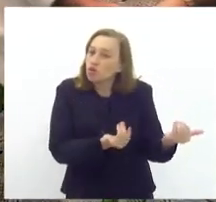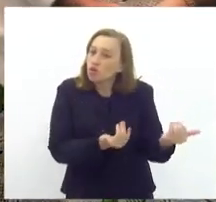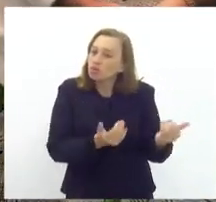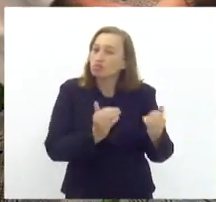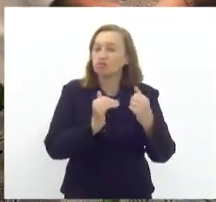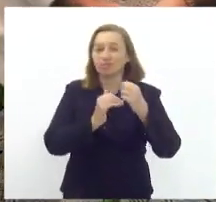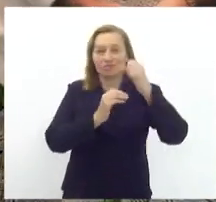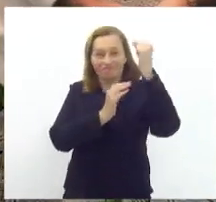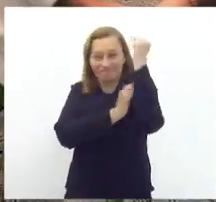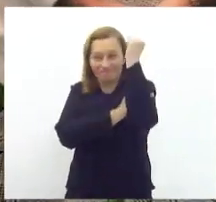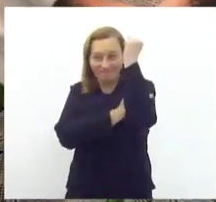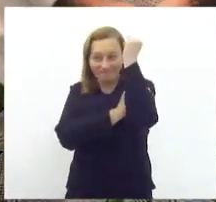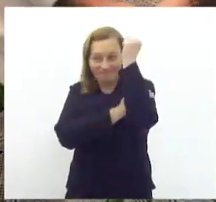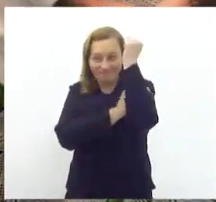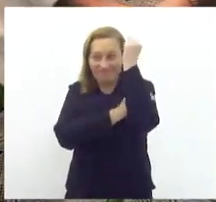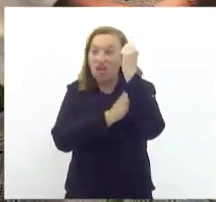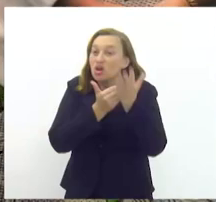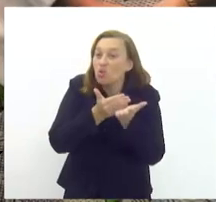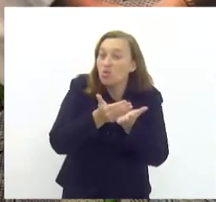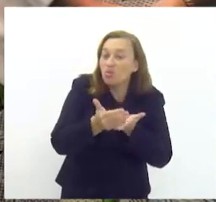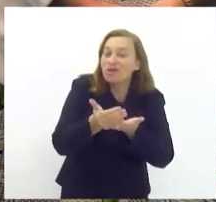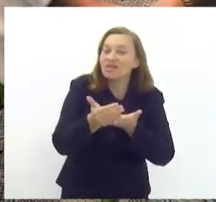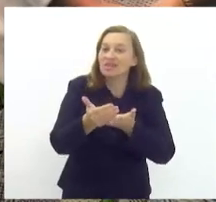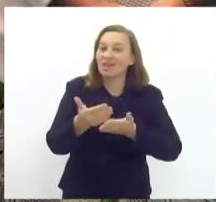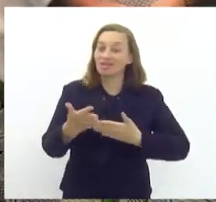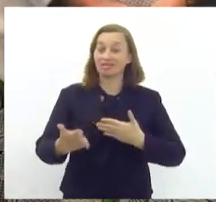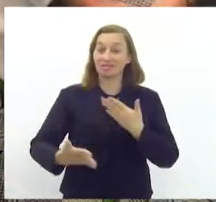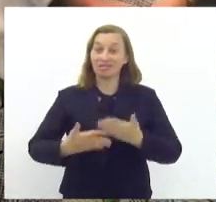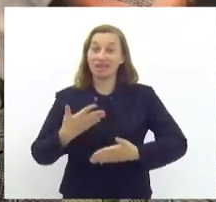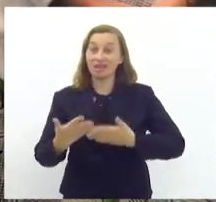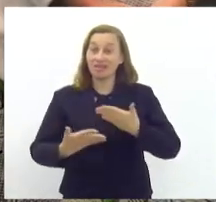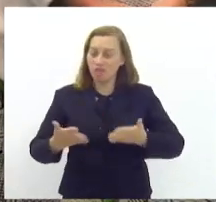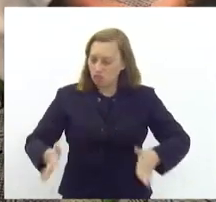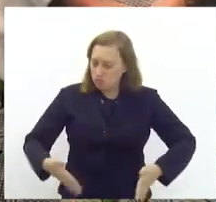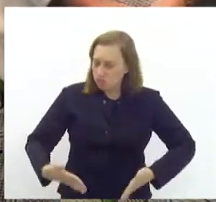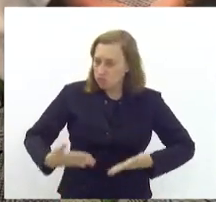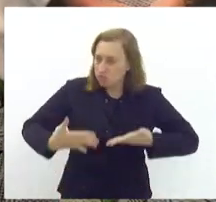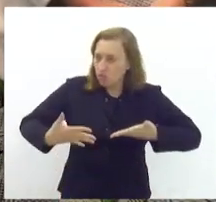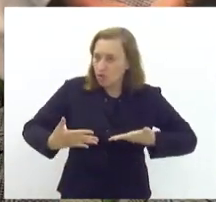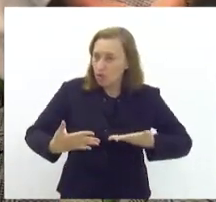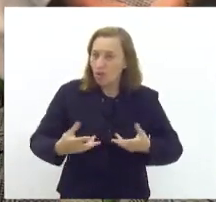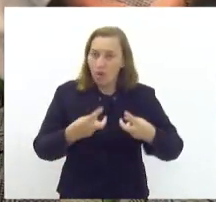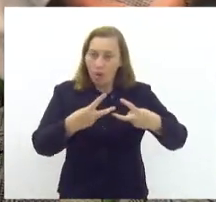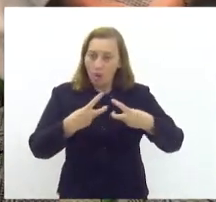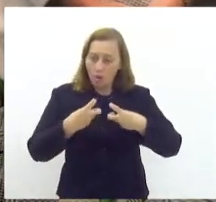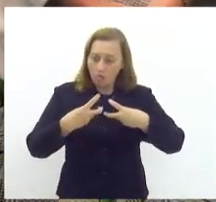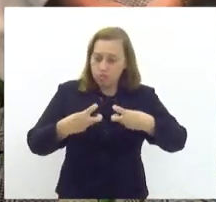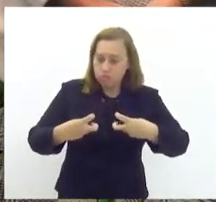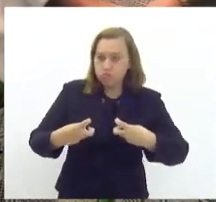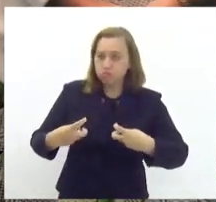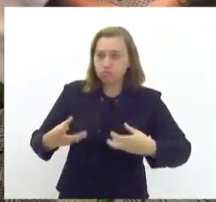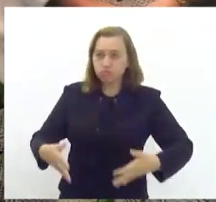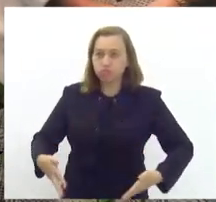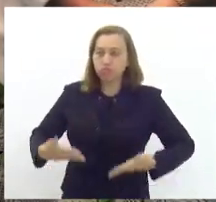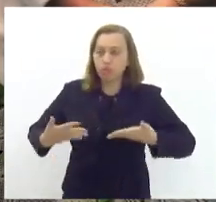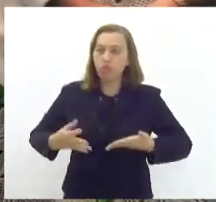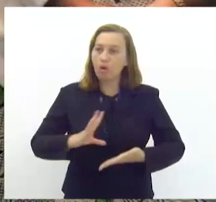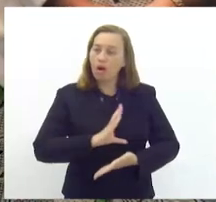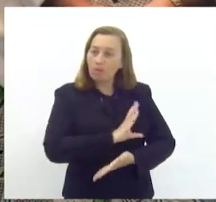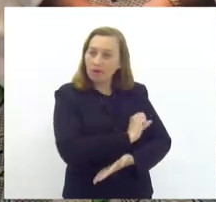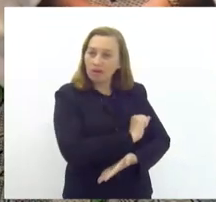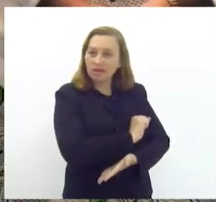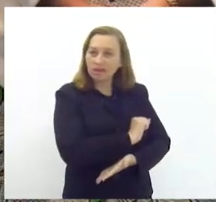empoderaram que começaram a ter autoestima que começaram a perceber os seus corpos como os corpos amáveis como